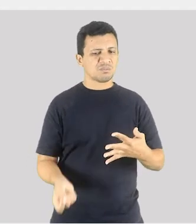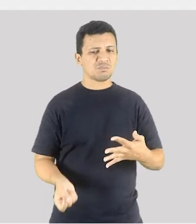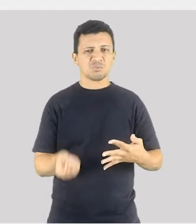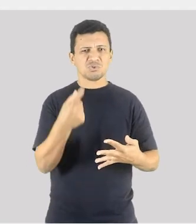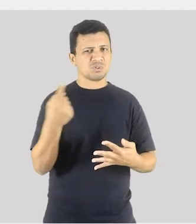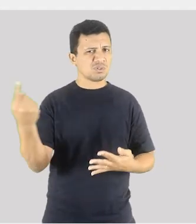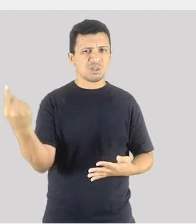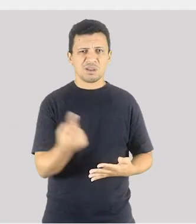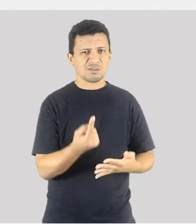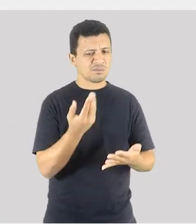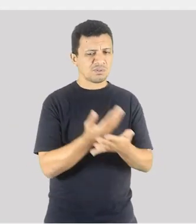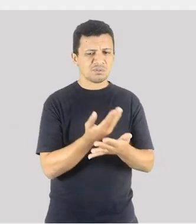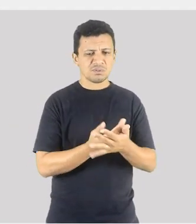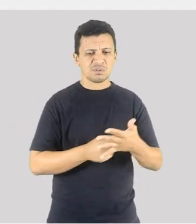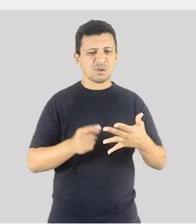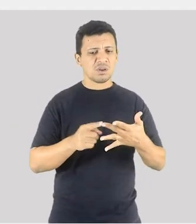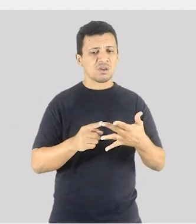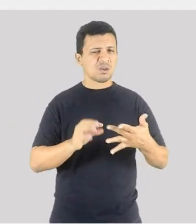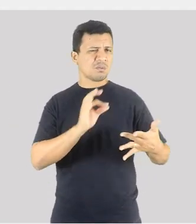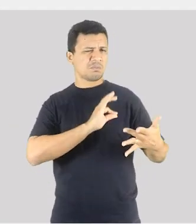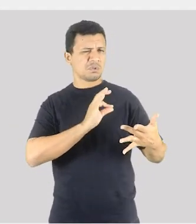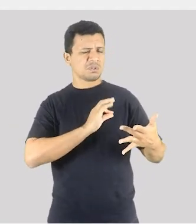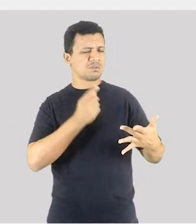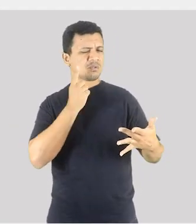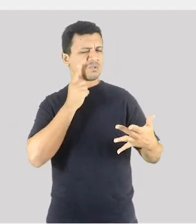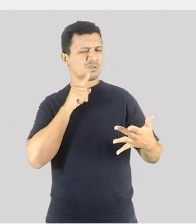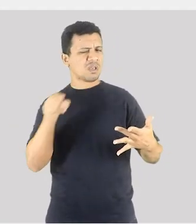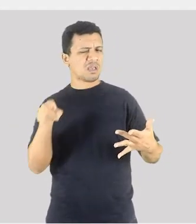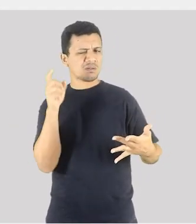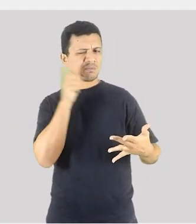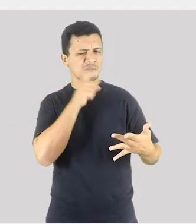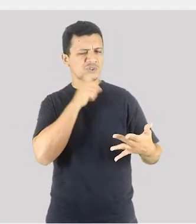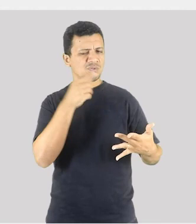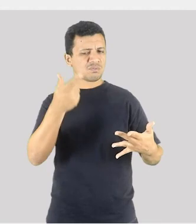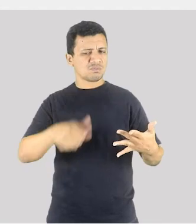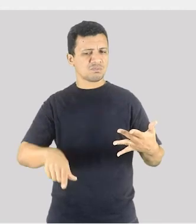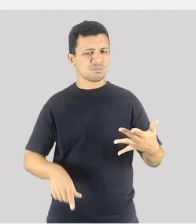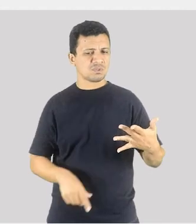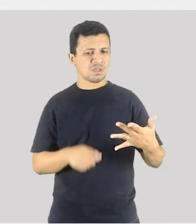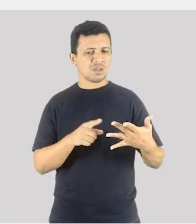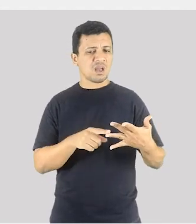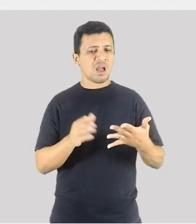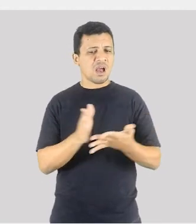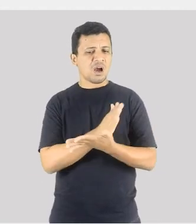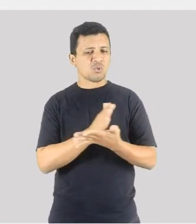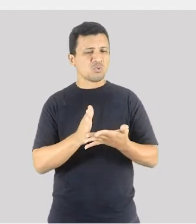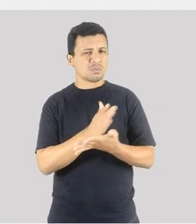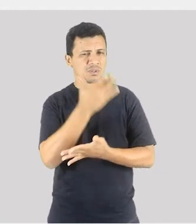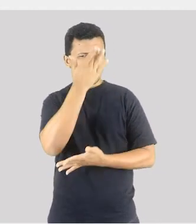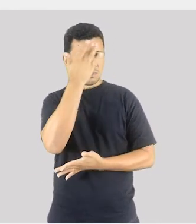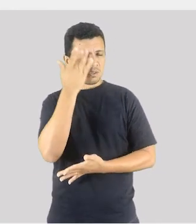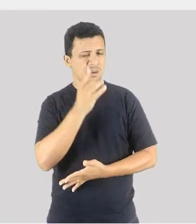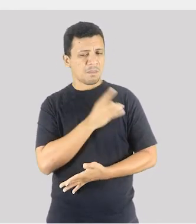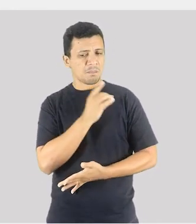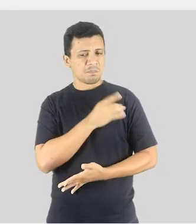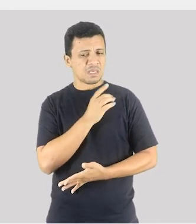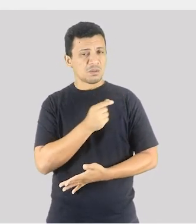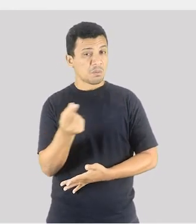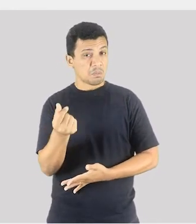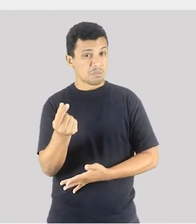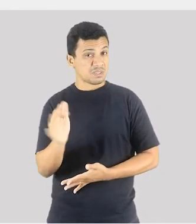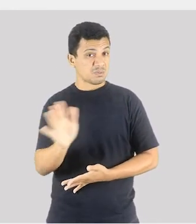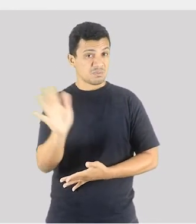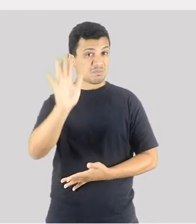à aula. Os policiais desconfiaram de que eles estivessem mentindo mais uma vez. Algumas pessoas têm medo de que haja aumento dos